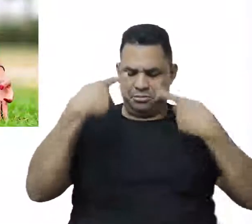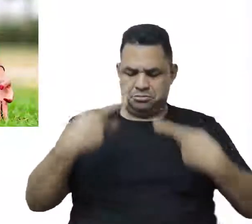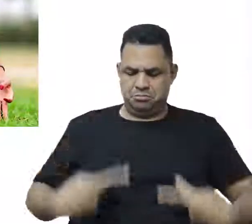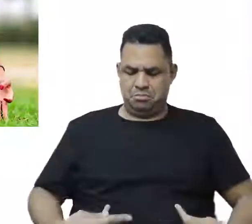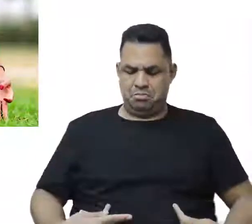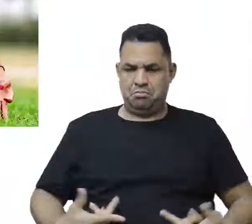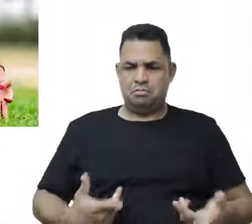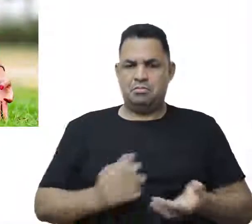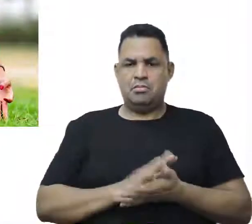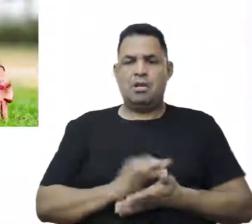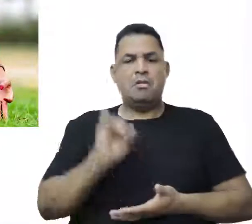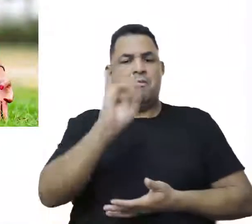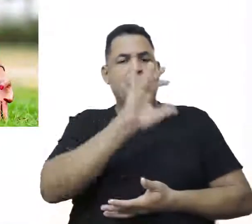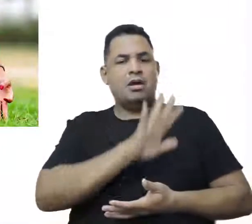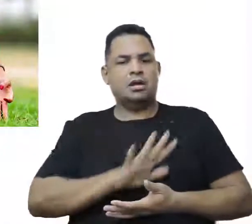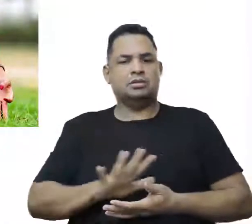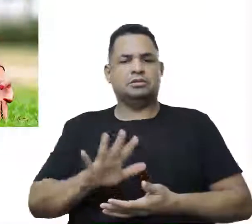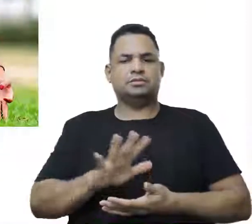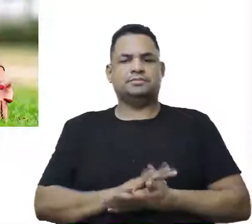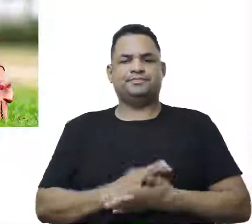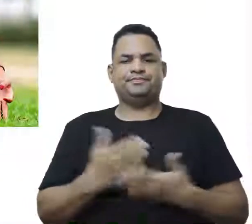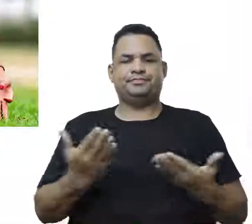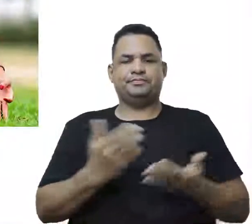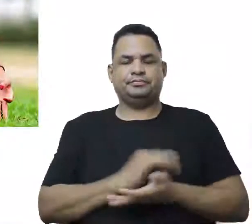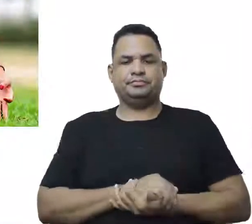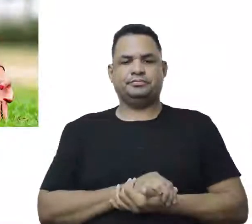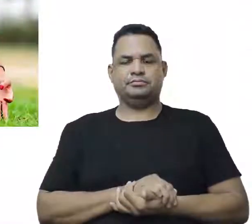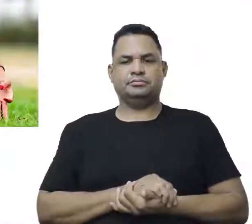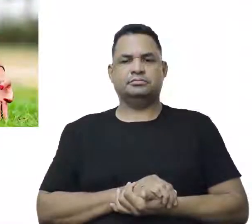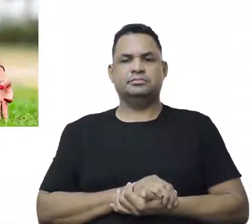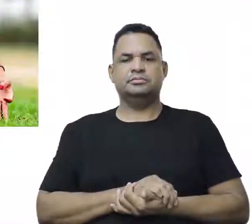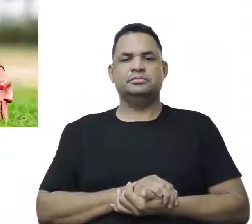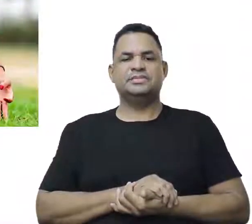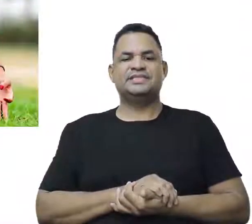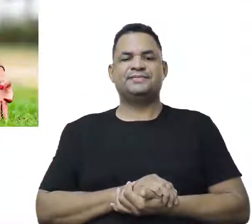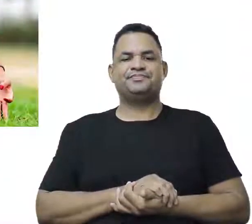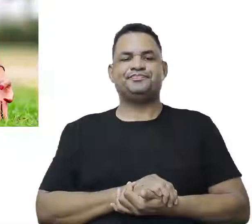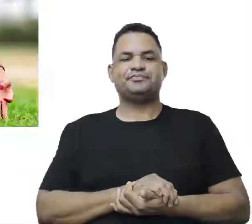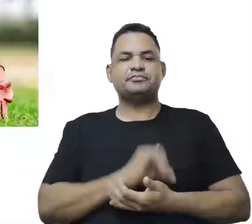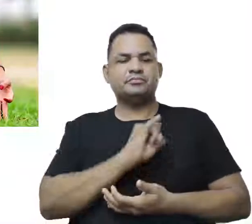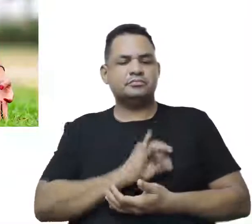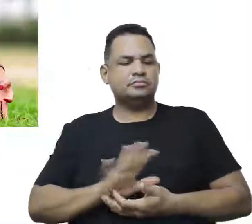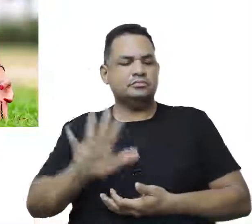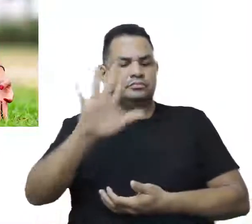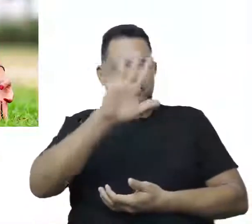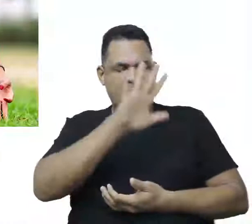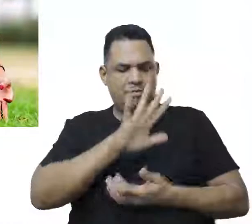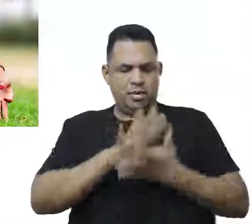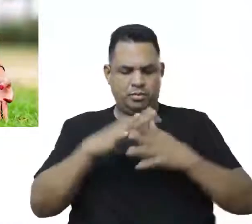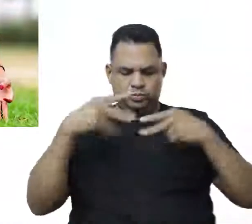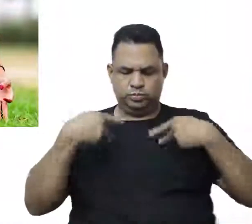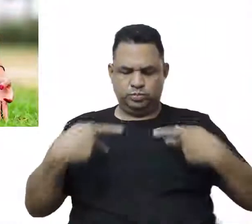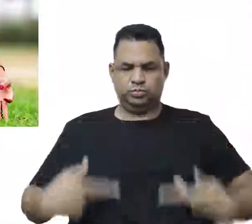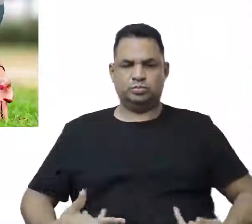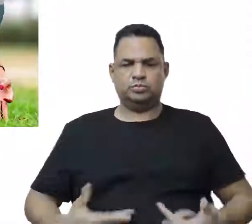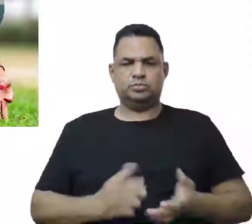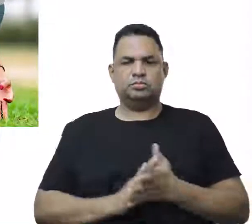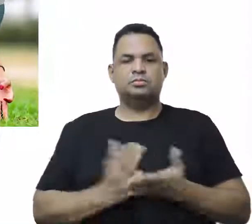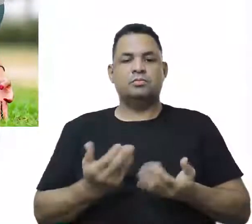pessoa. Lembra que a gente já problematizou isso, né, professora? Que essa imagem corporal, ela pode